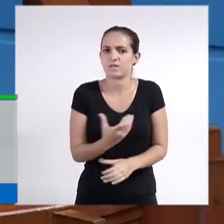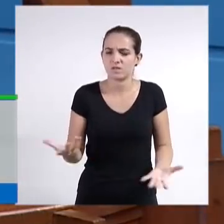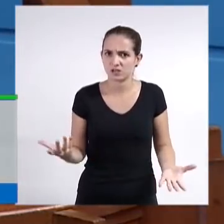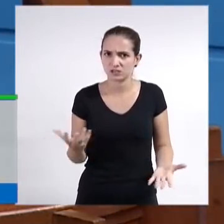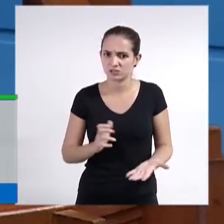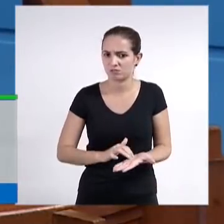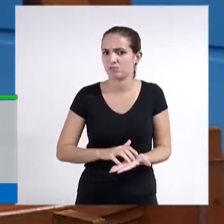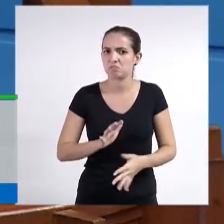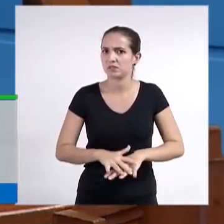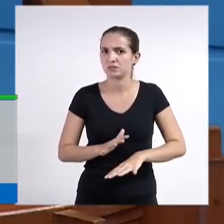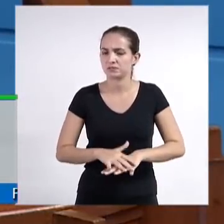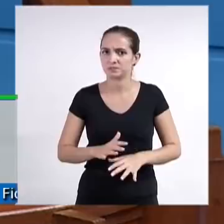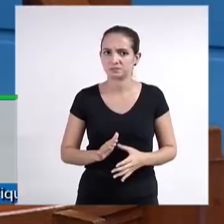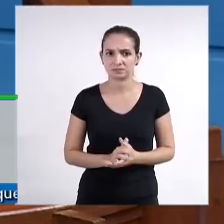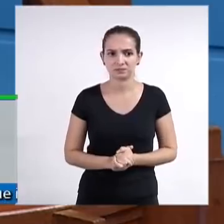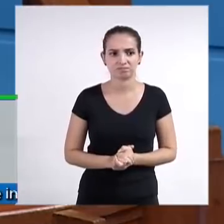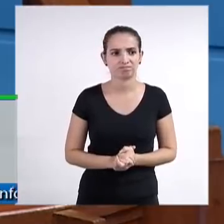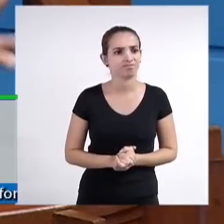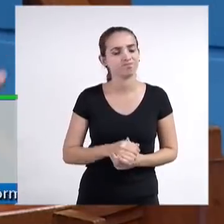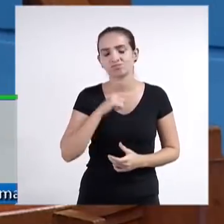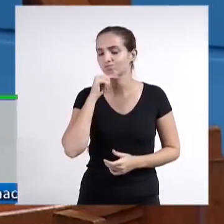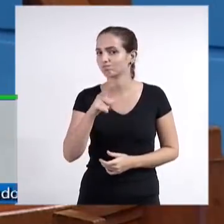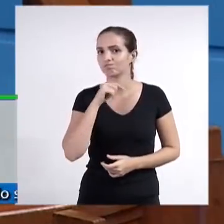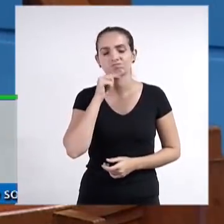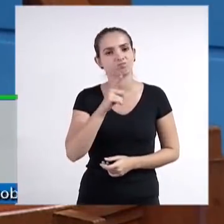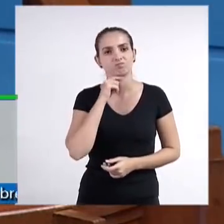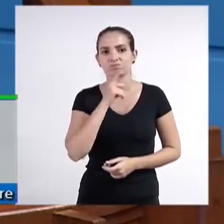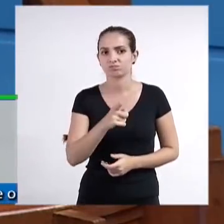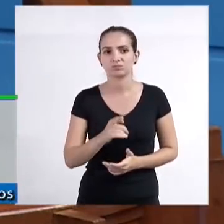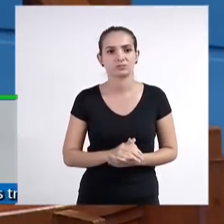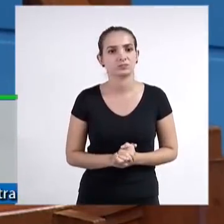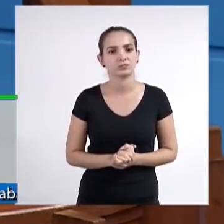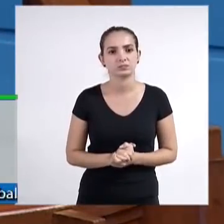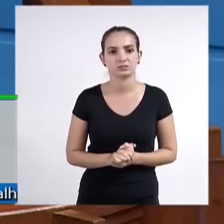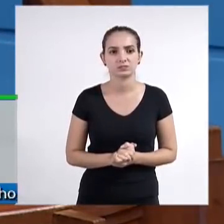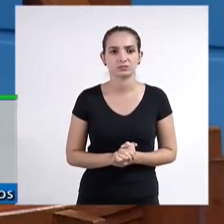conta. Não fecha essa conta.